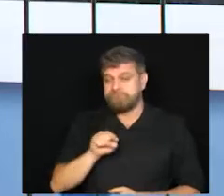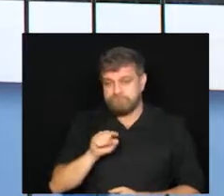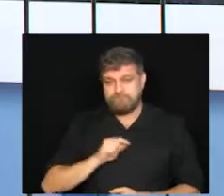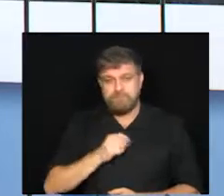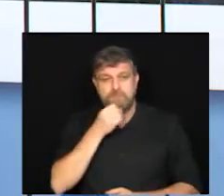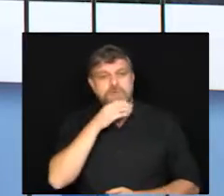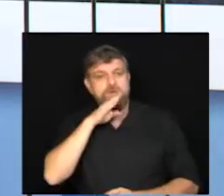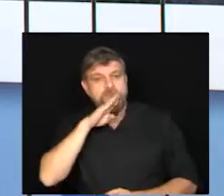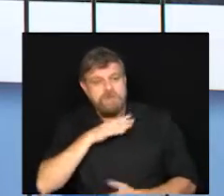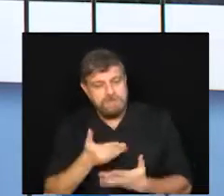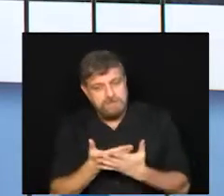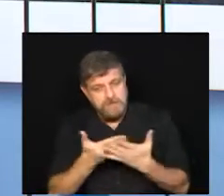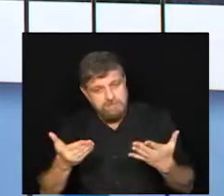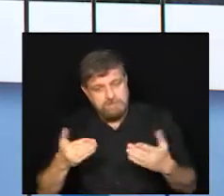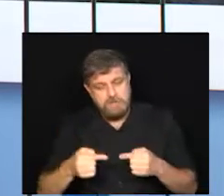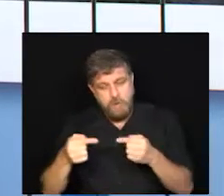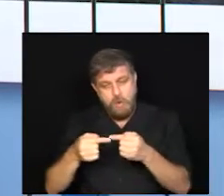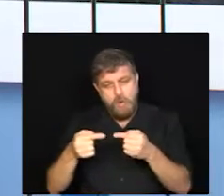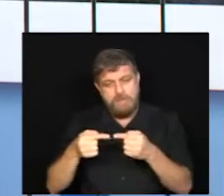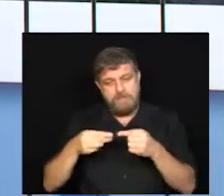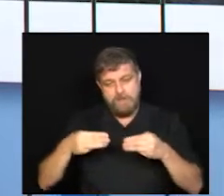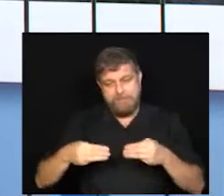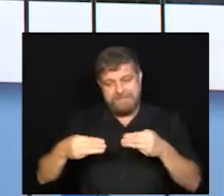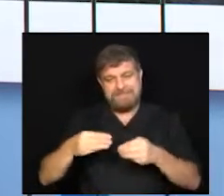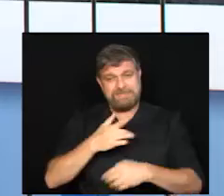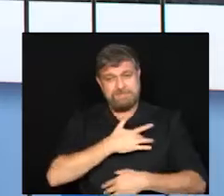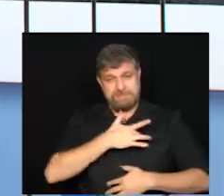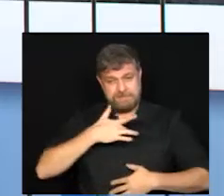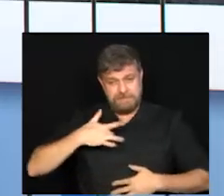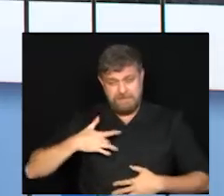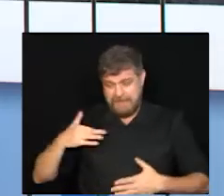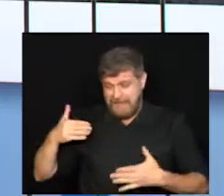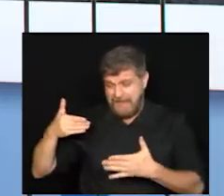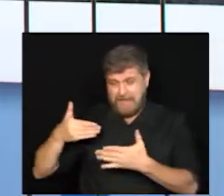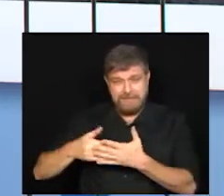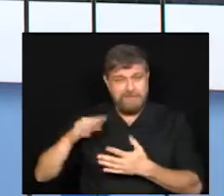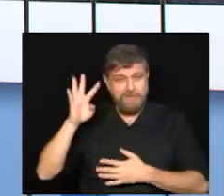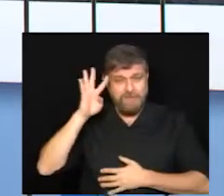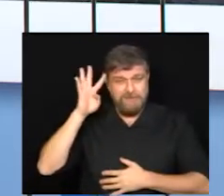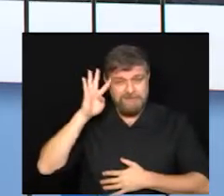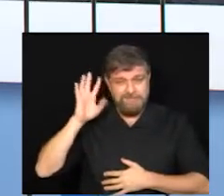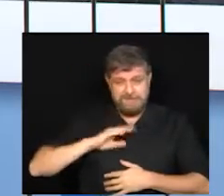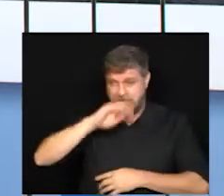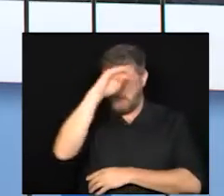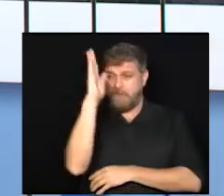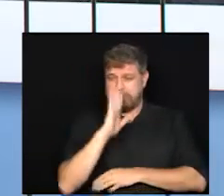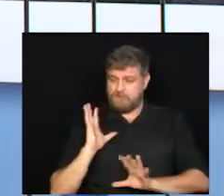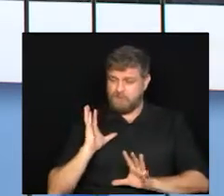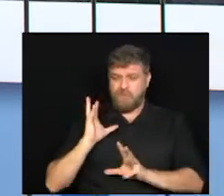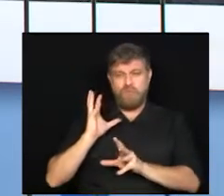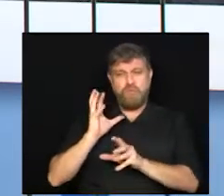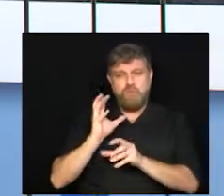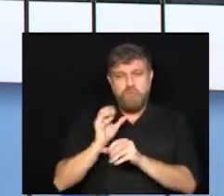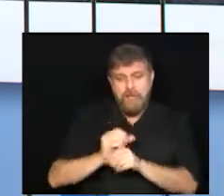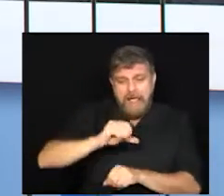você de casa. E de acordo com o Ministério da Saúde, até esta quarta-feira, o Brasil registrava